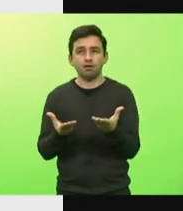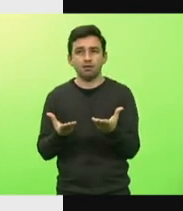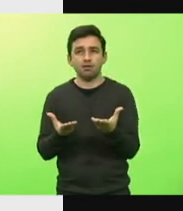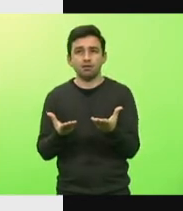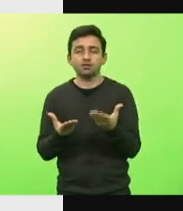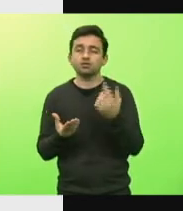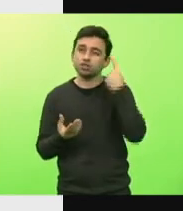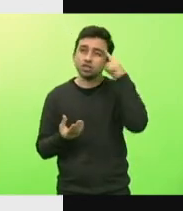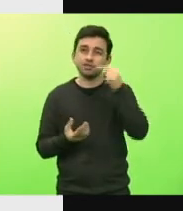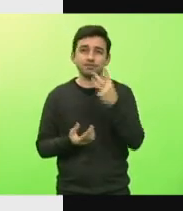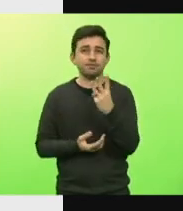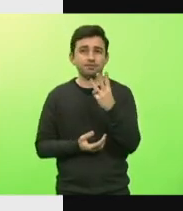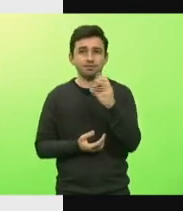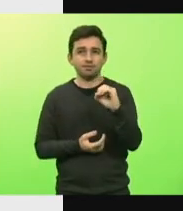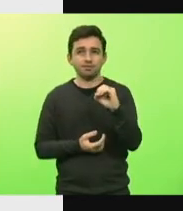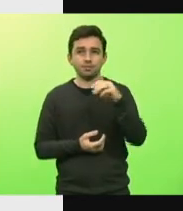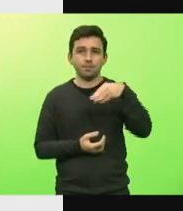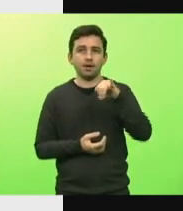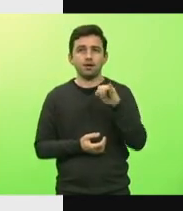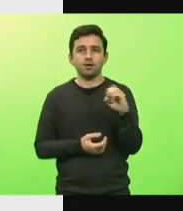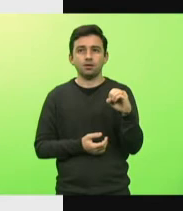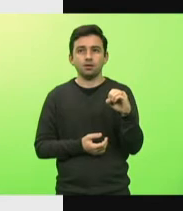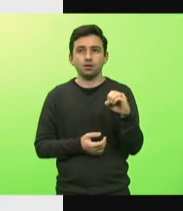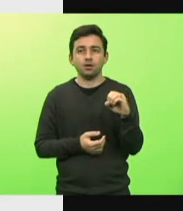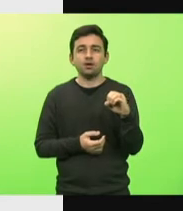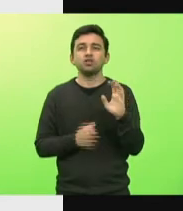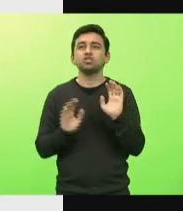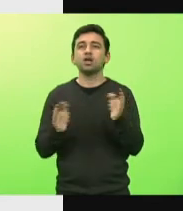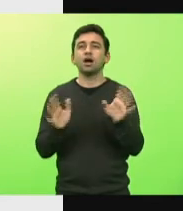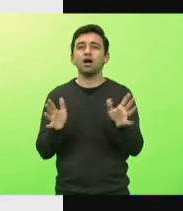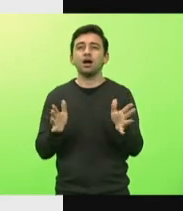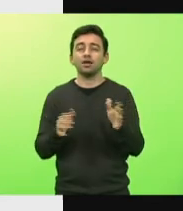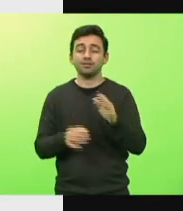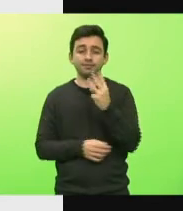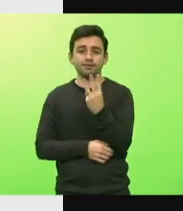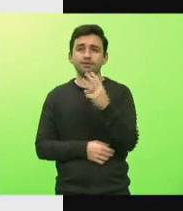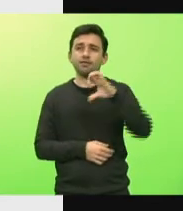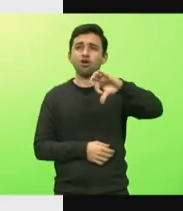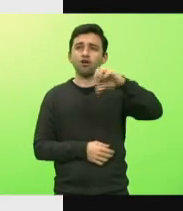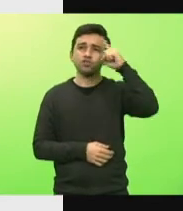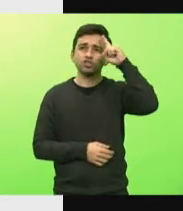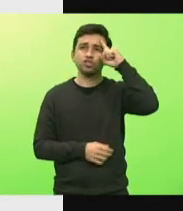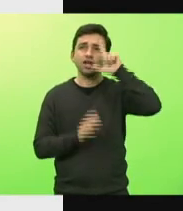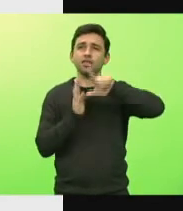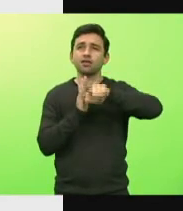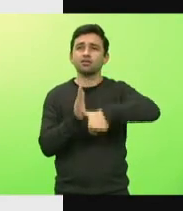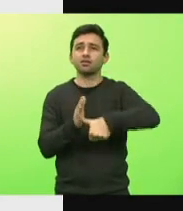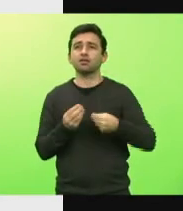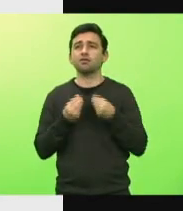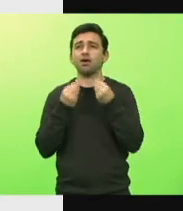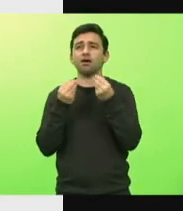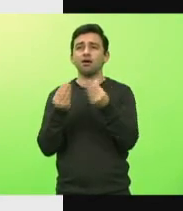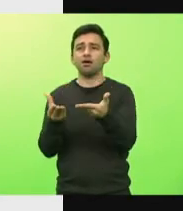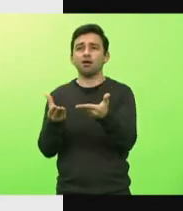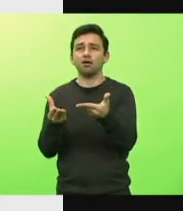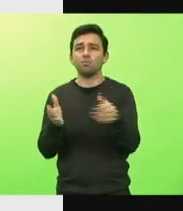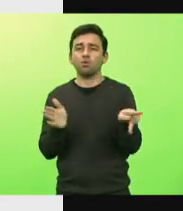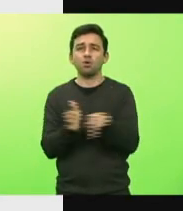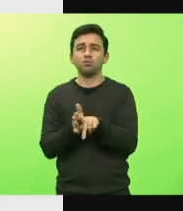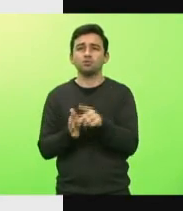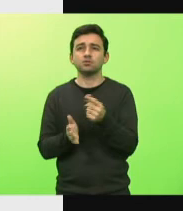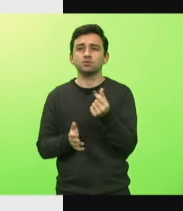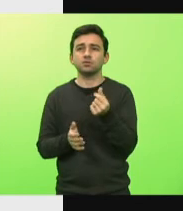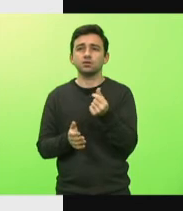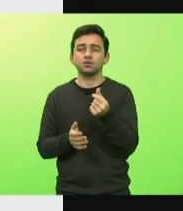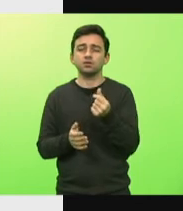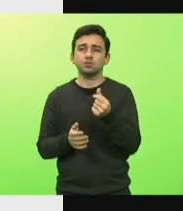maio. E nós estamos hoje, no dia 8, a 39 dias de atraso da entrega do recurso para